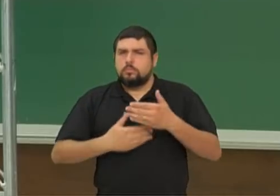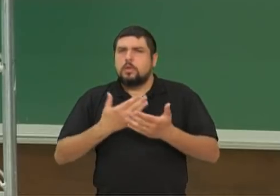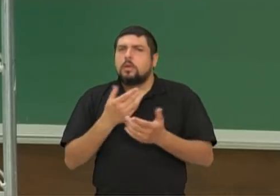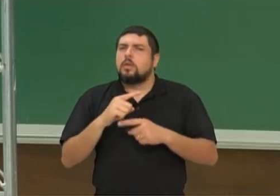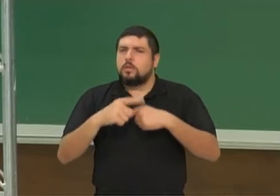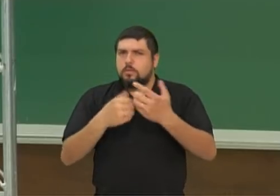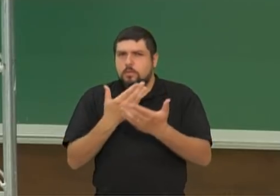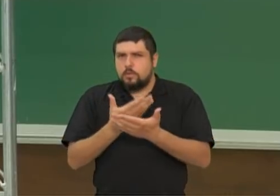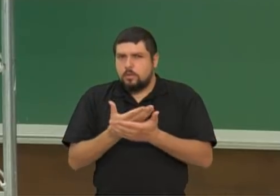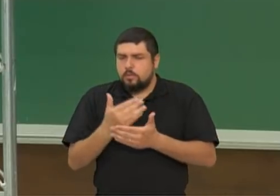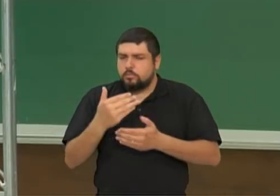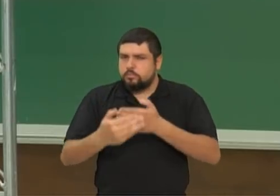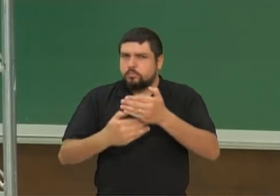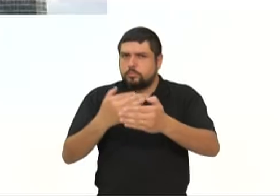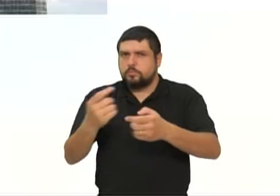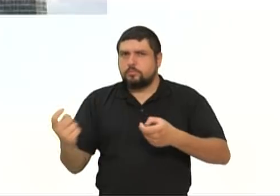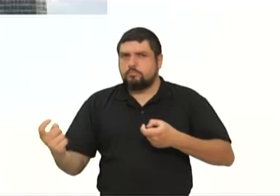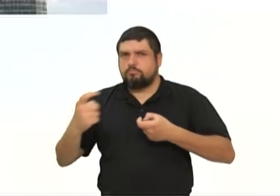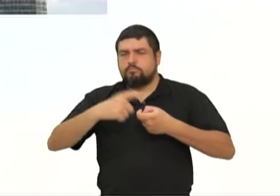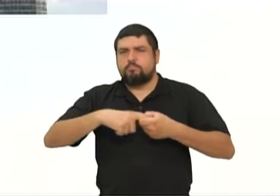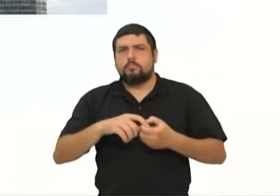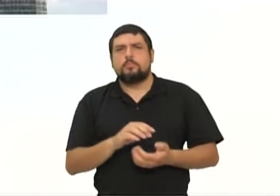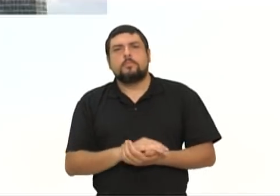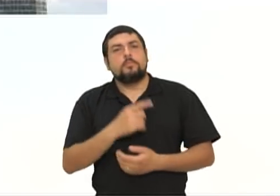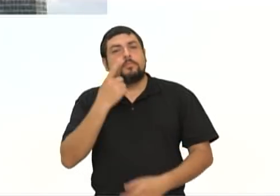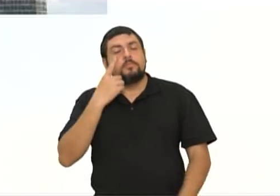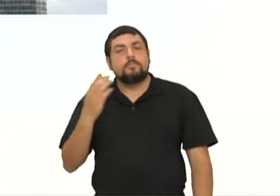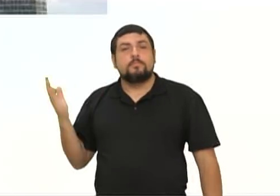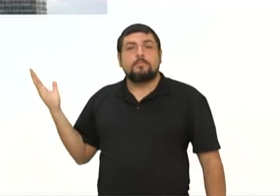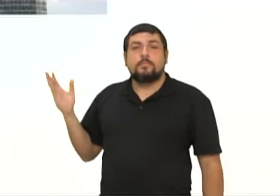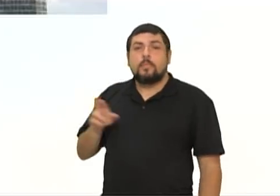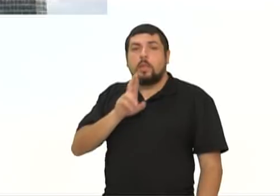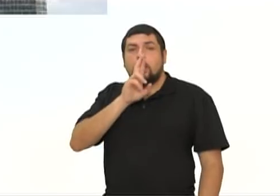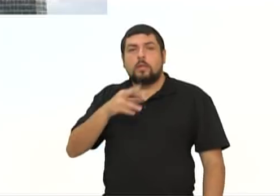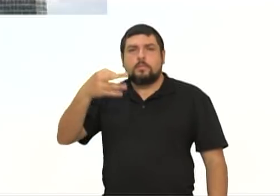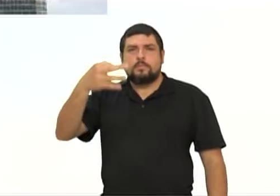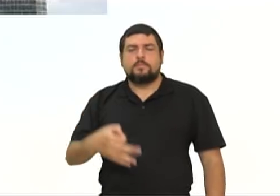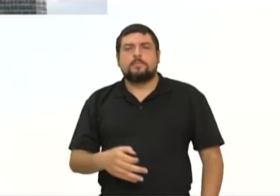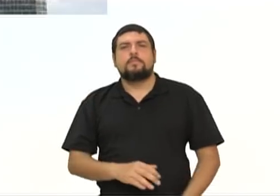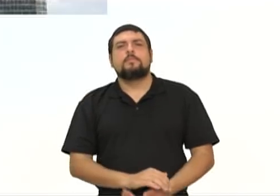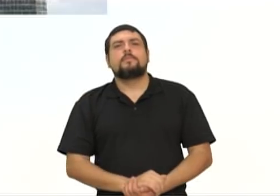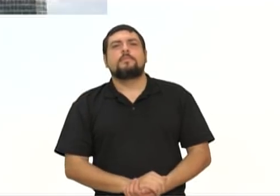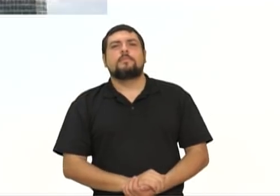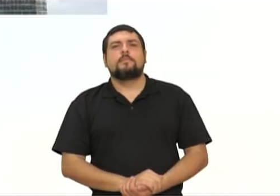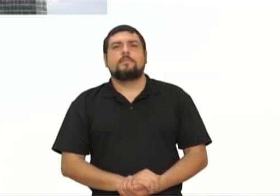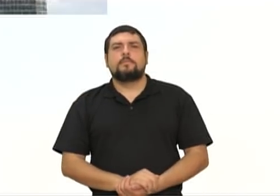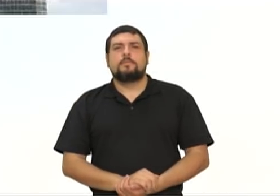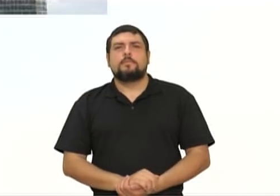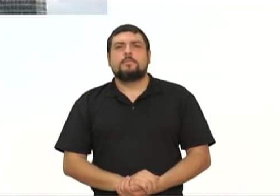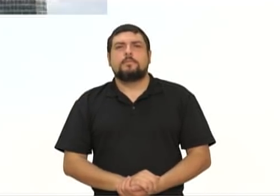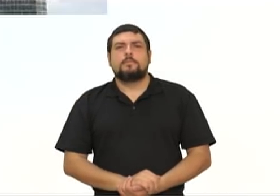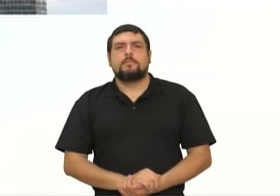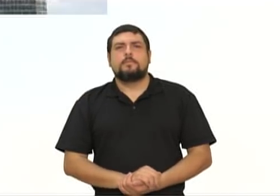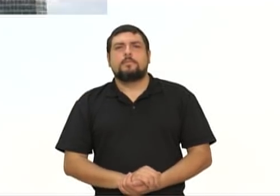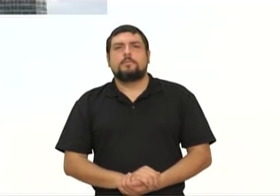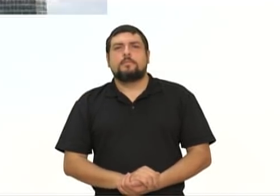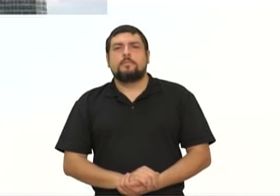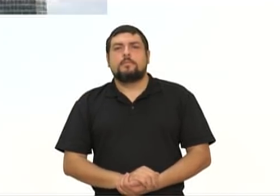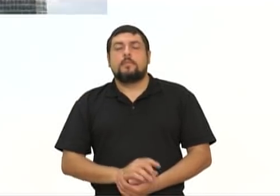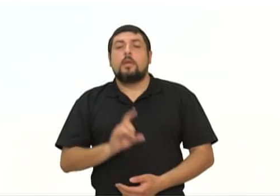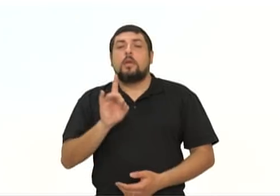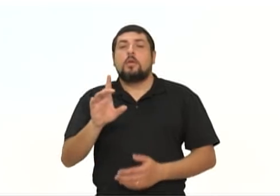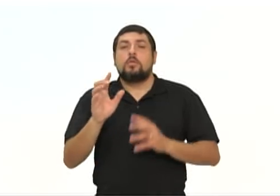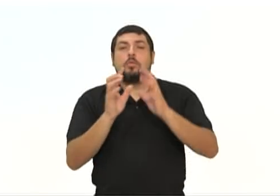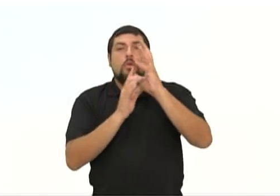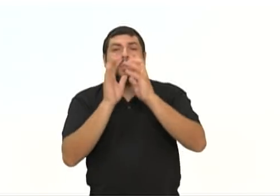aula. Então, aqui para você ver a resposta correta, letra A, B e C. Apenas o Cristo Redentor, que não é